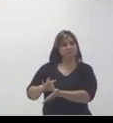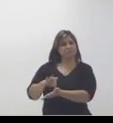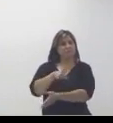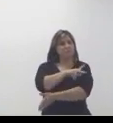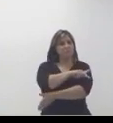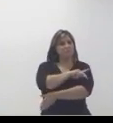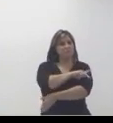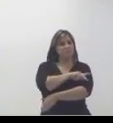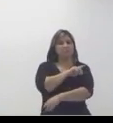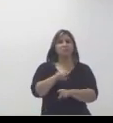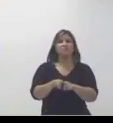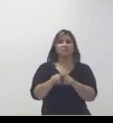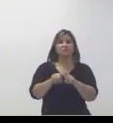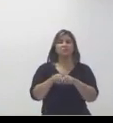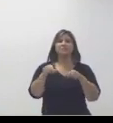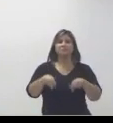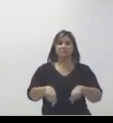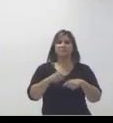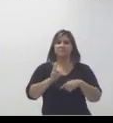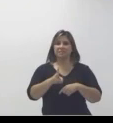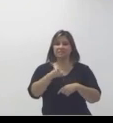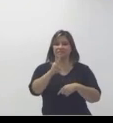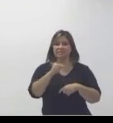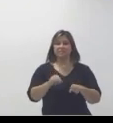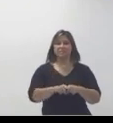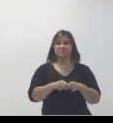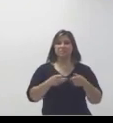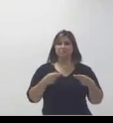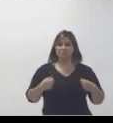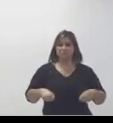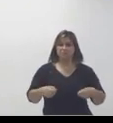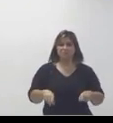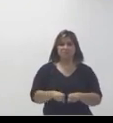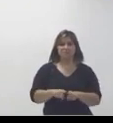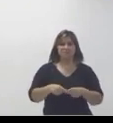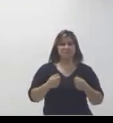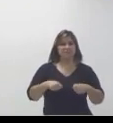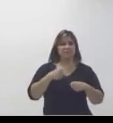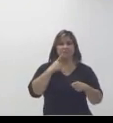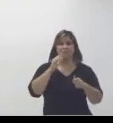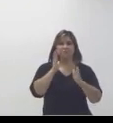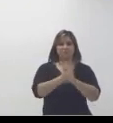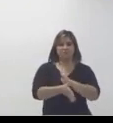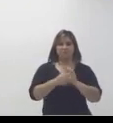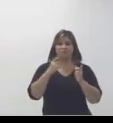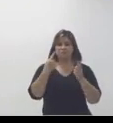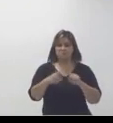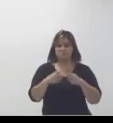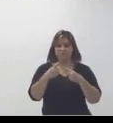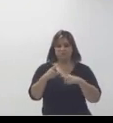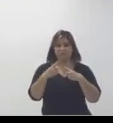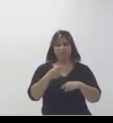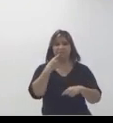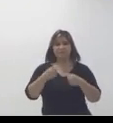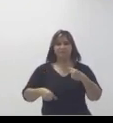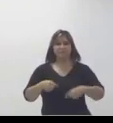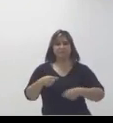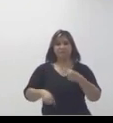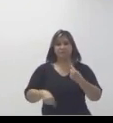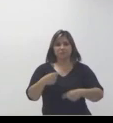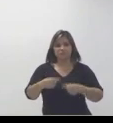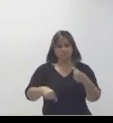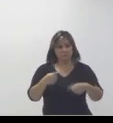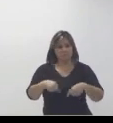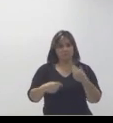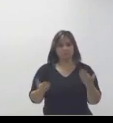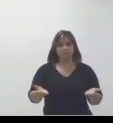e deixar bem claro que estamos aqui sempre à disposição e não vamos nos furtar de provocar sempre essas discussões enquanto